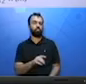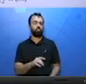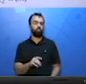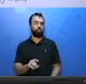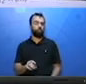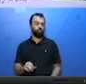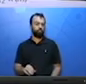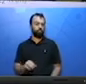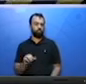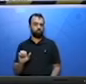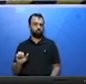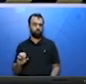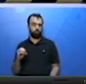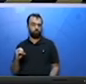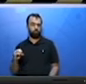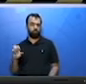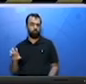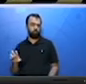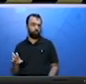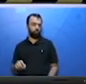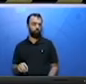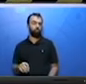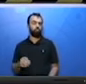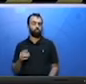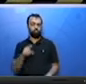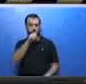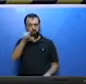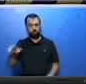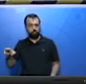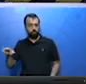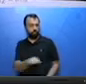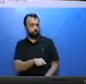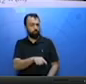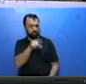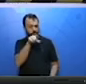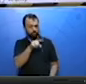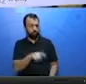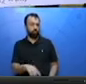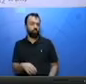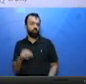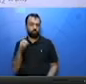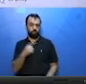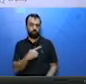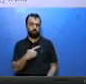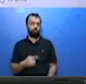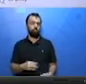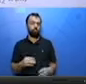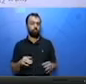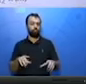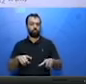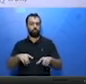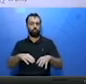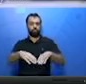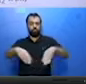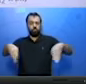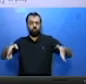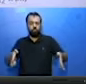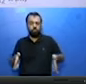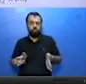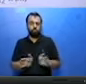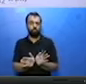5. Ligando todos os pontos, eu tenho terreno. Tá?